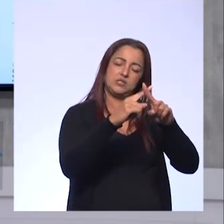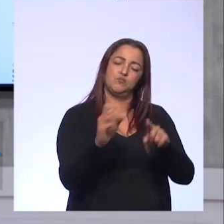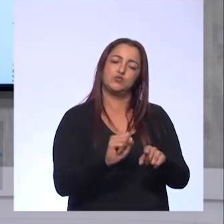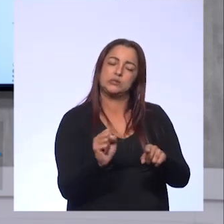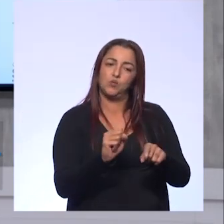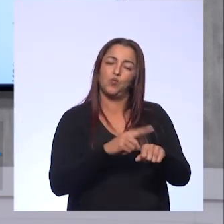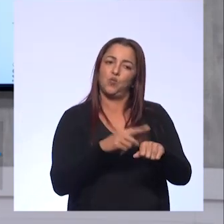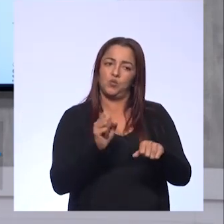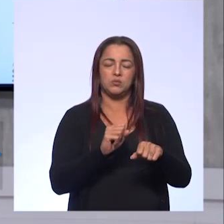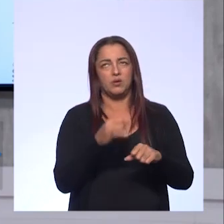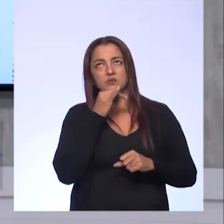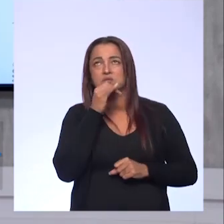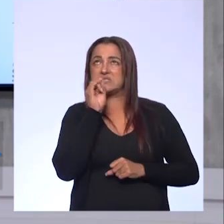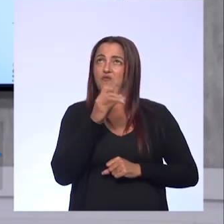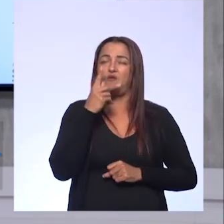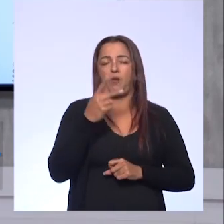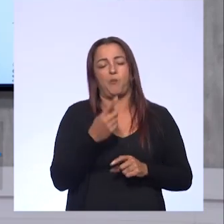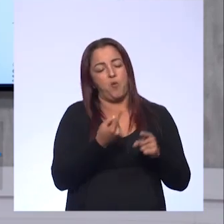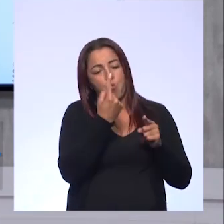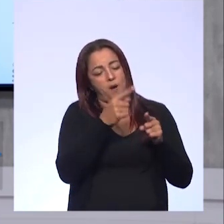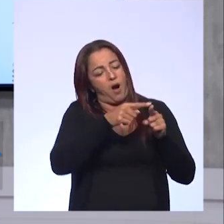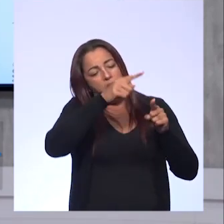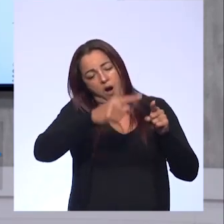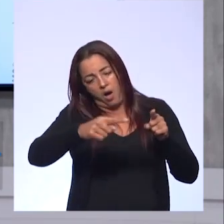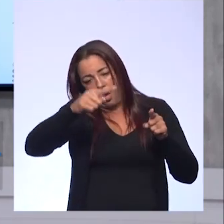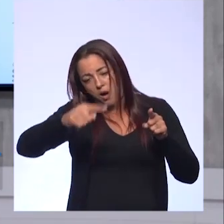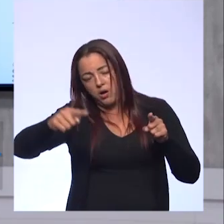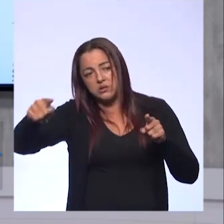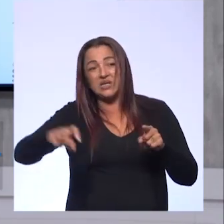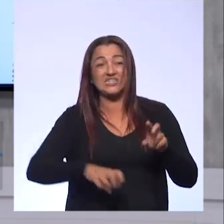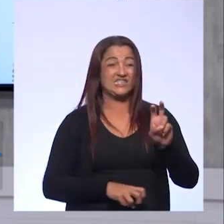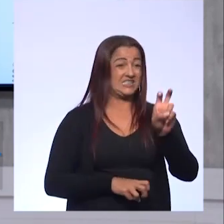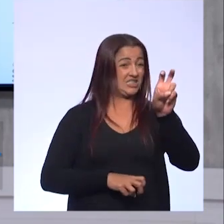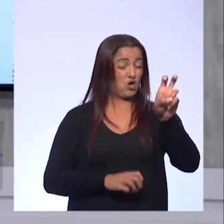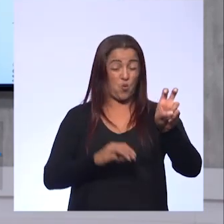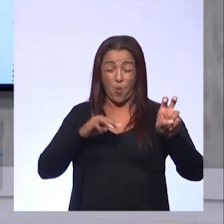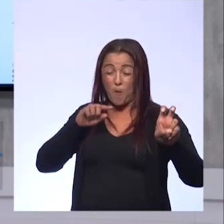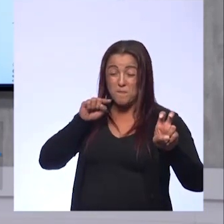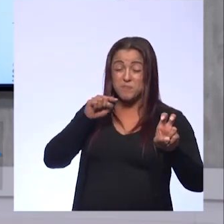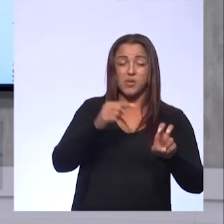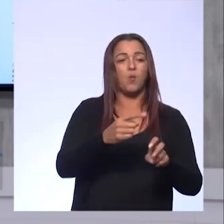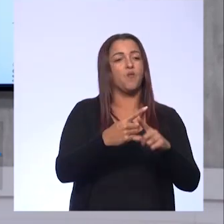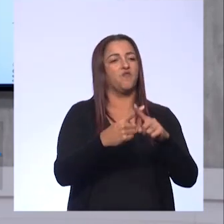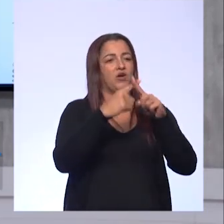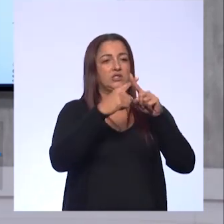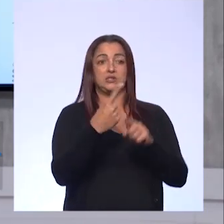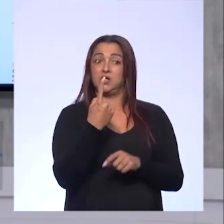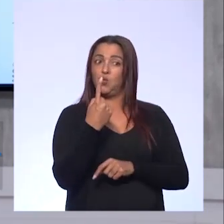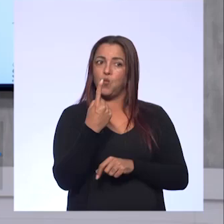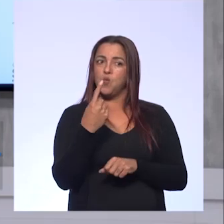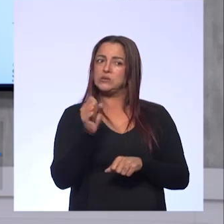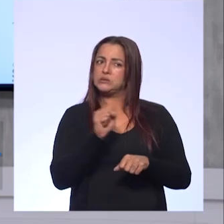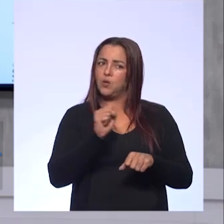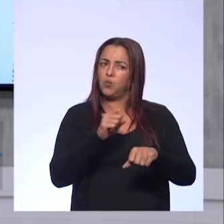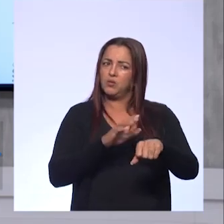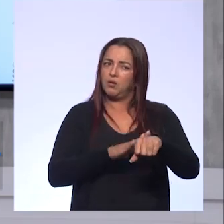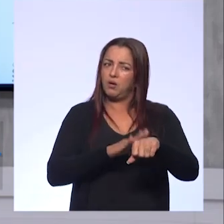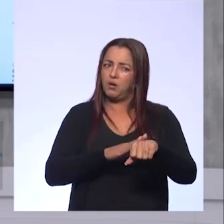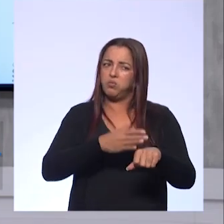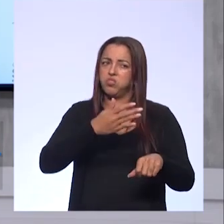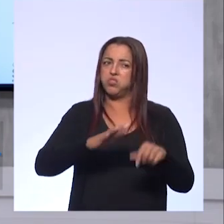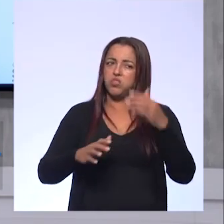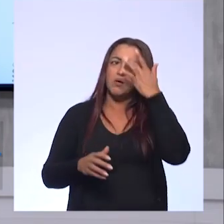5.000 o resto de vibração É porque ela vibra cinco mil vezes um segundo você acha que isso é muito